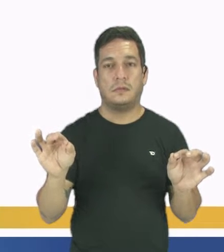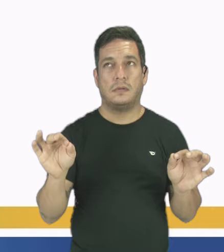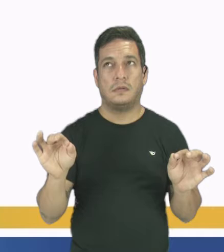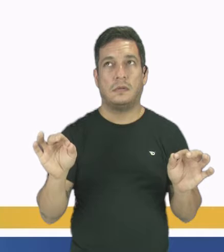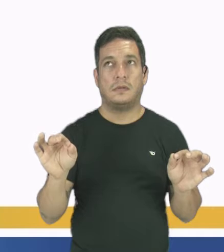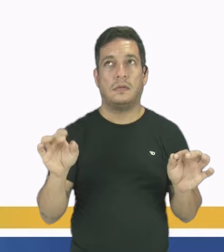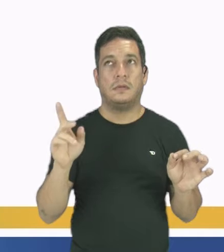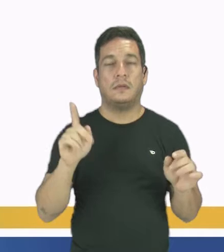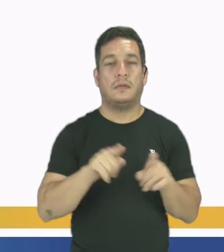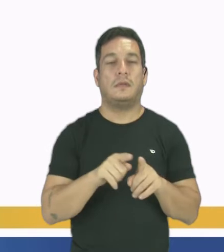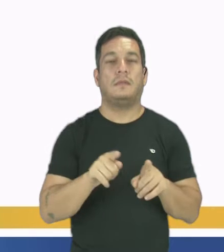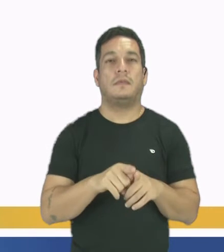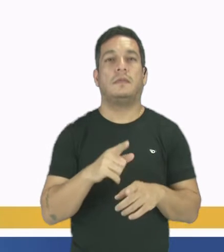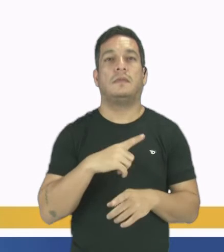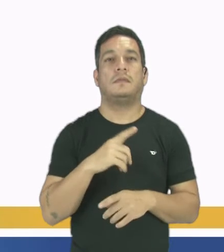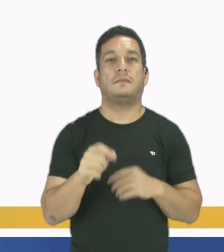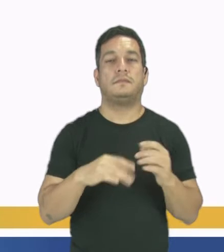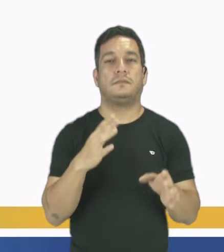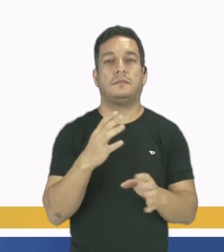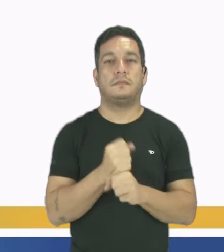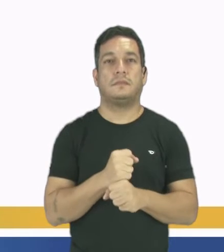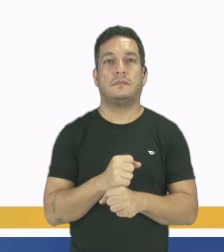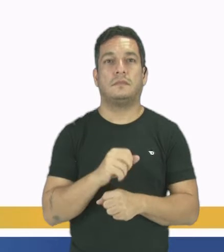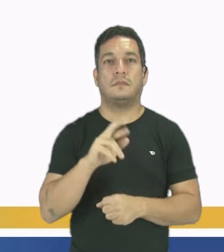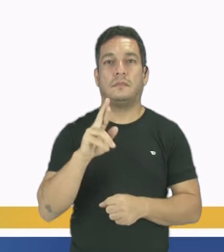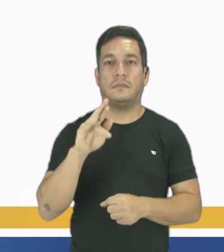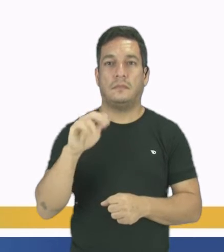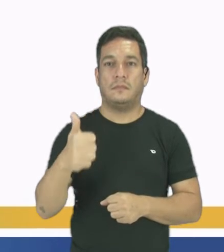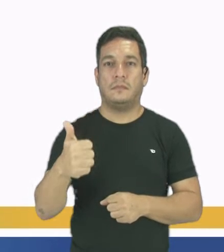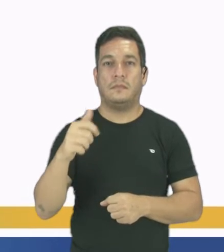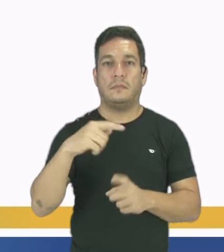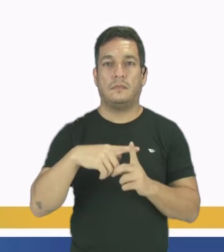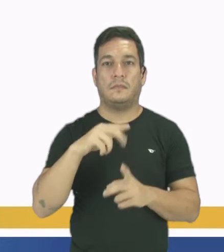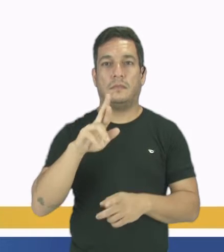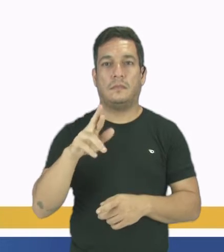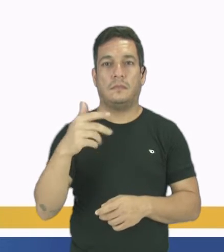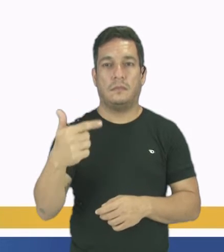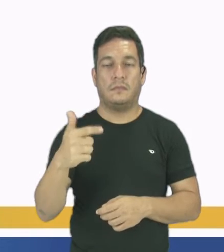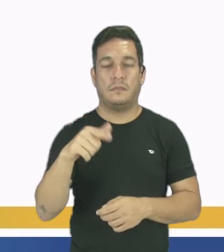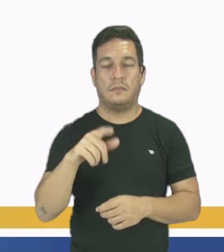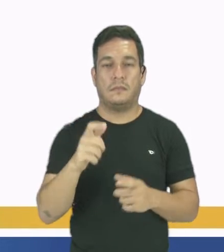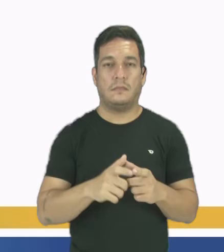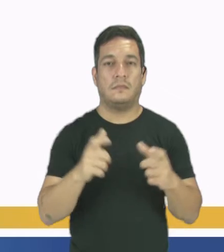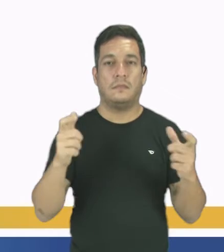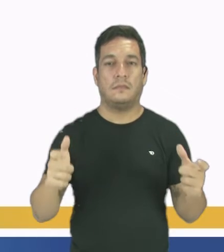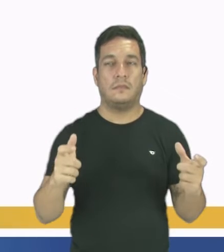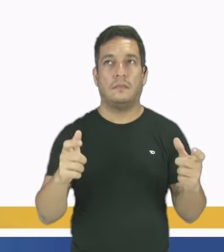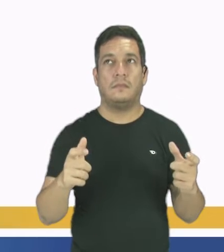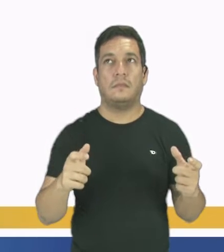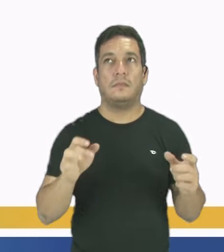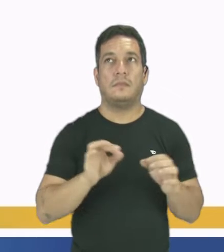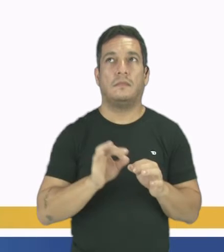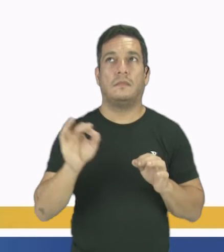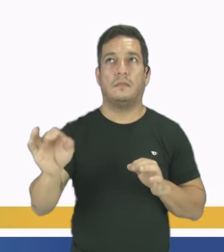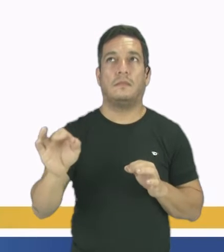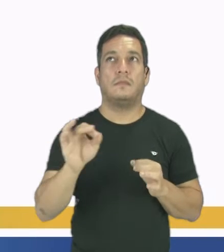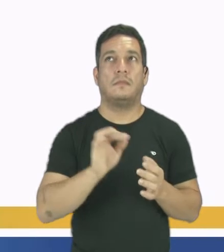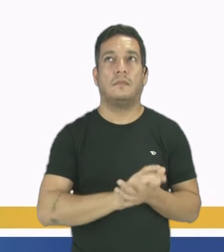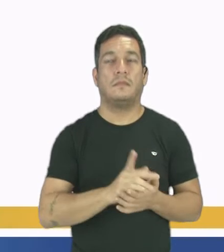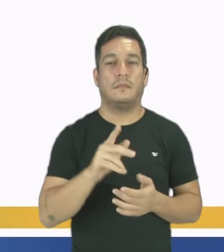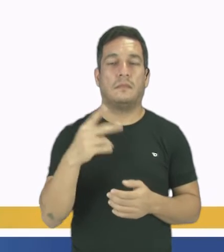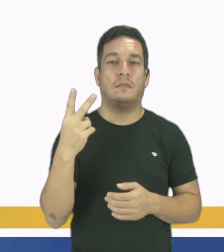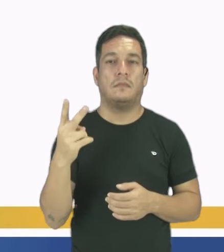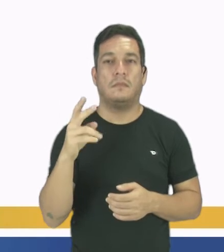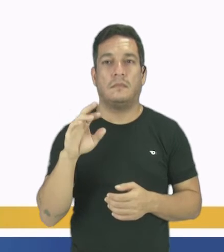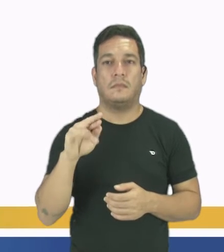e nós teremos também a soma de R1 mais o R2, que é maior que a distância dessas